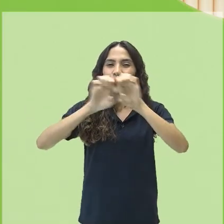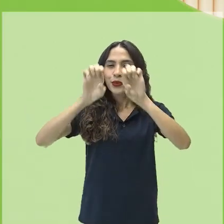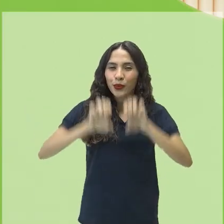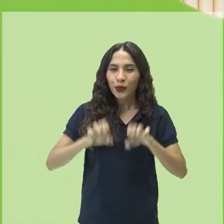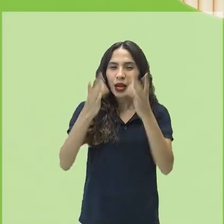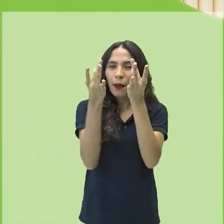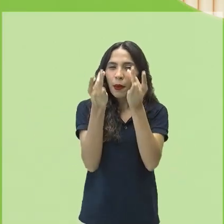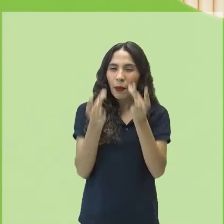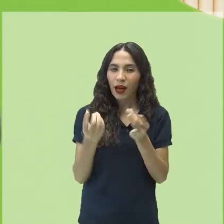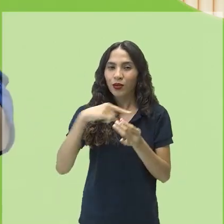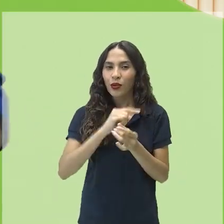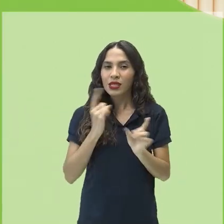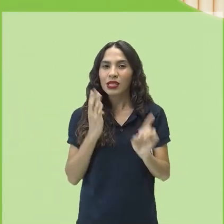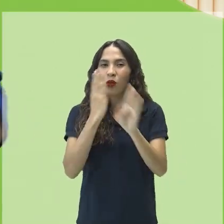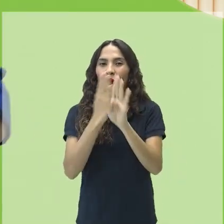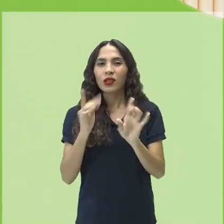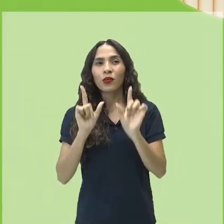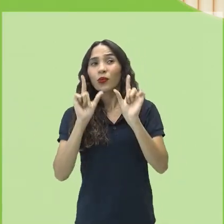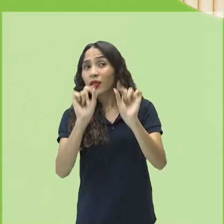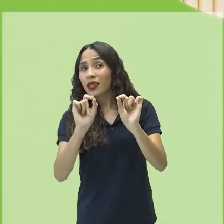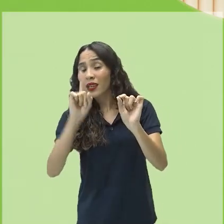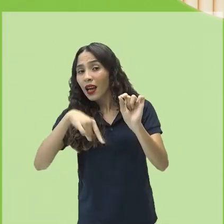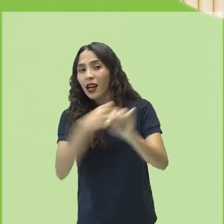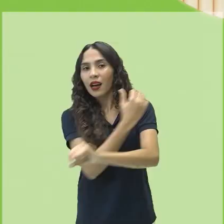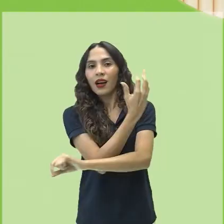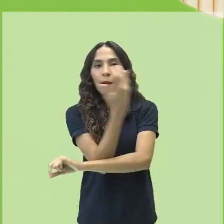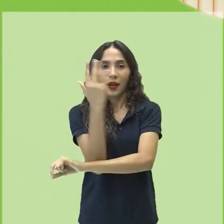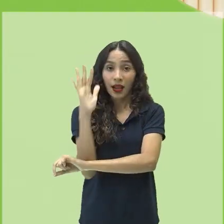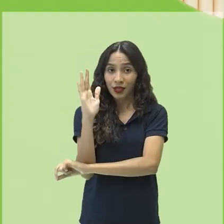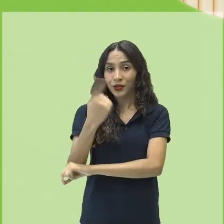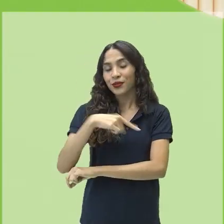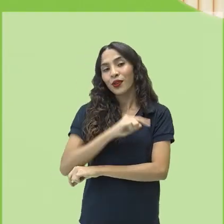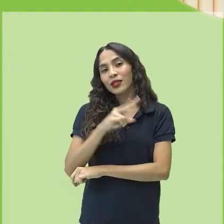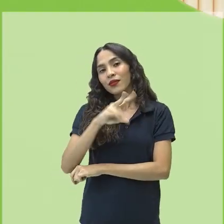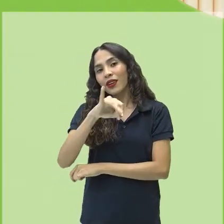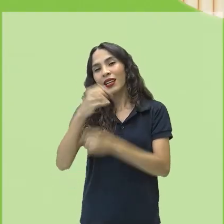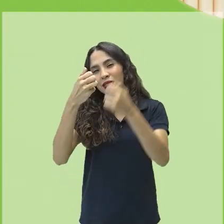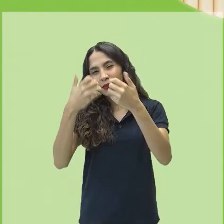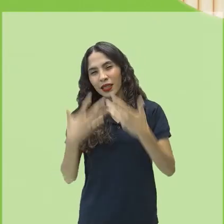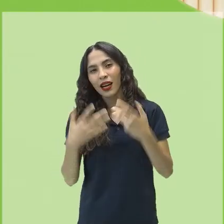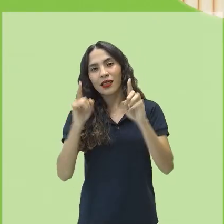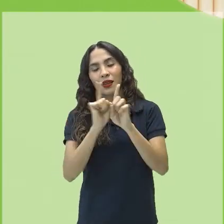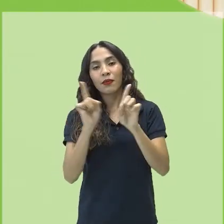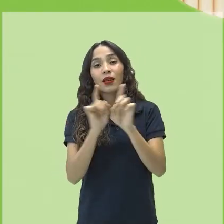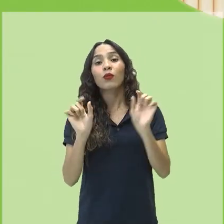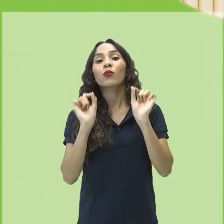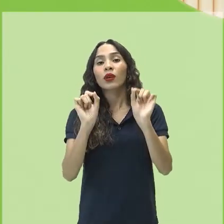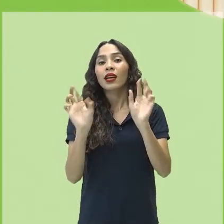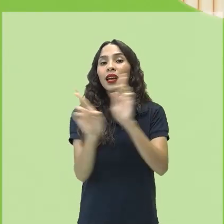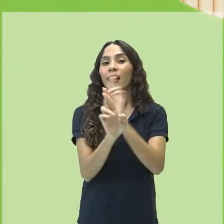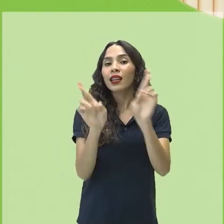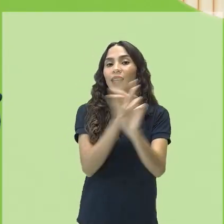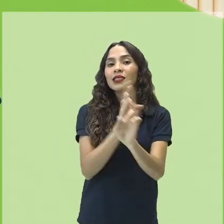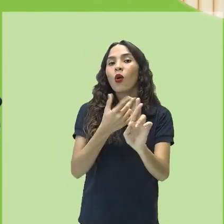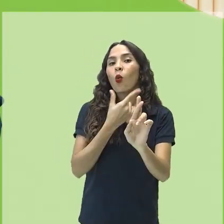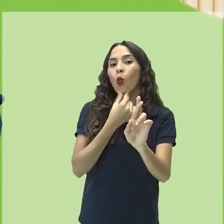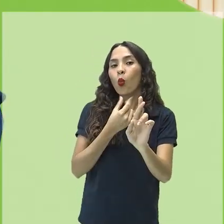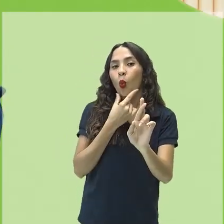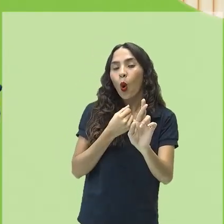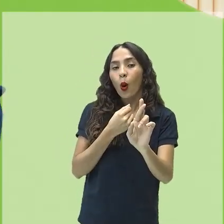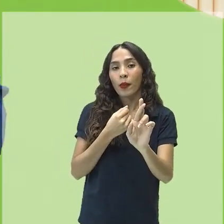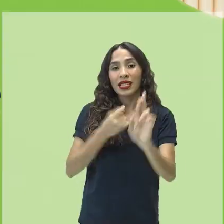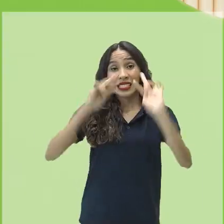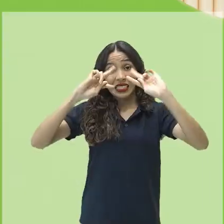composição, né, onde a gente encontra, né, o que é o meio ambiente, a gente vai falar também da relação do homem com o meio